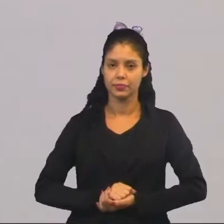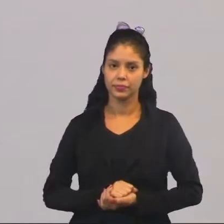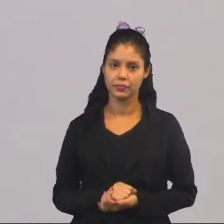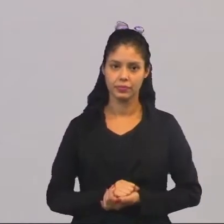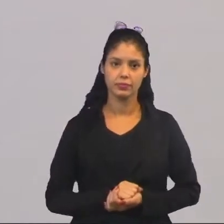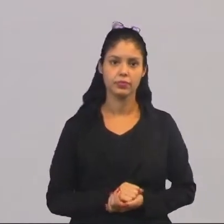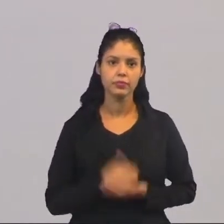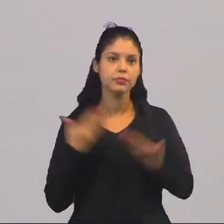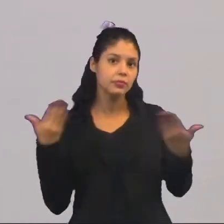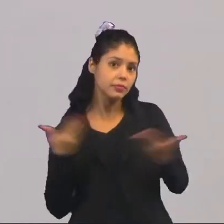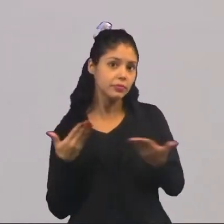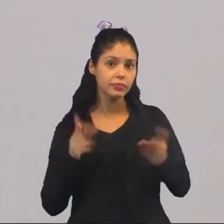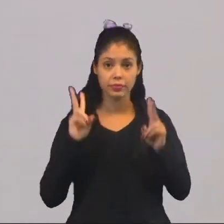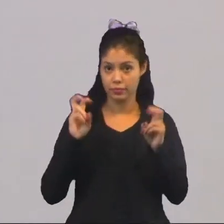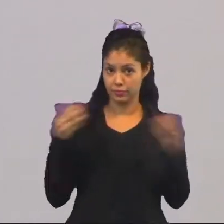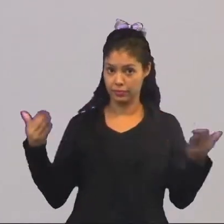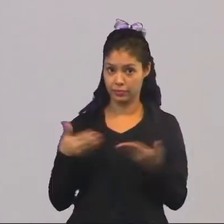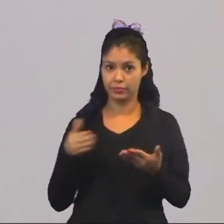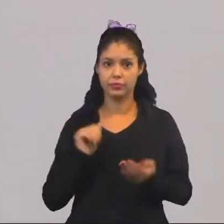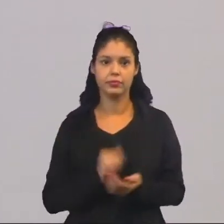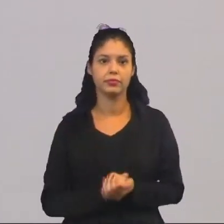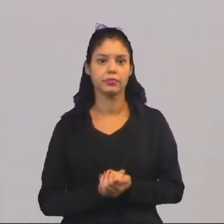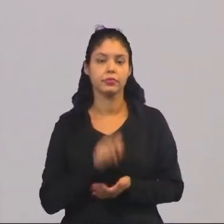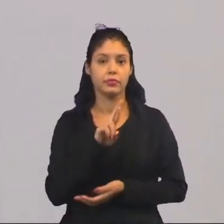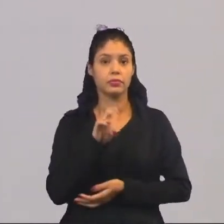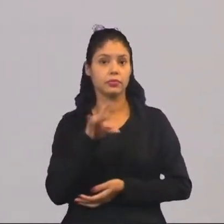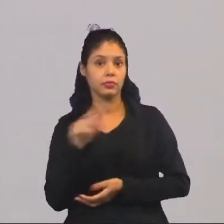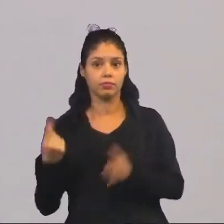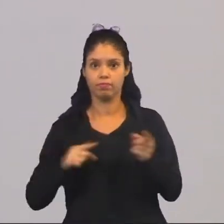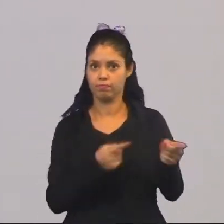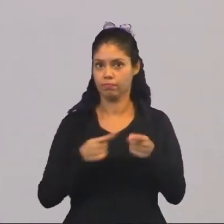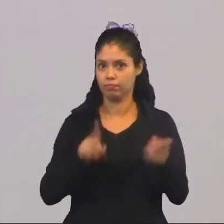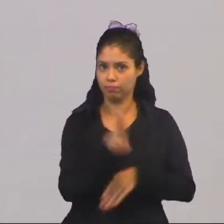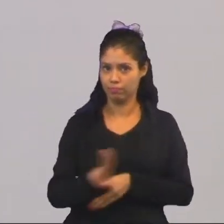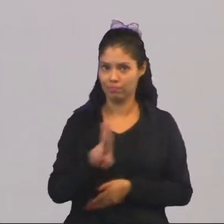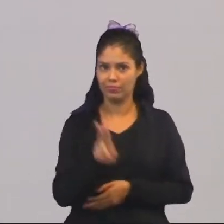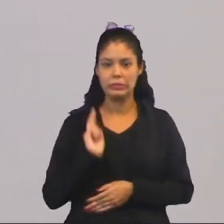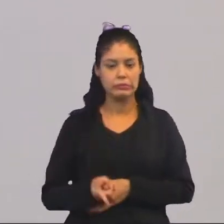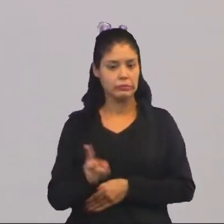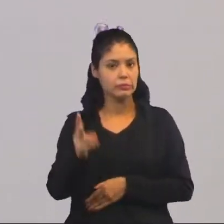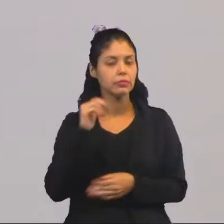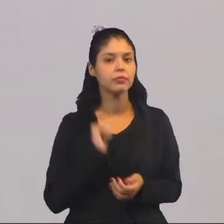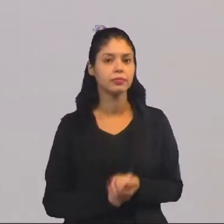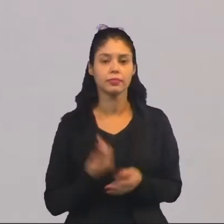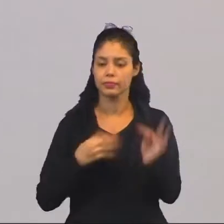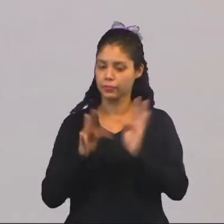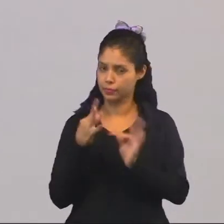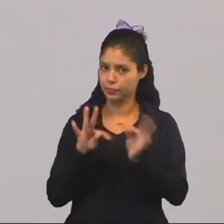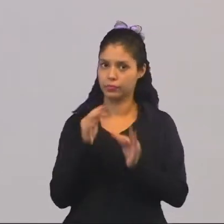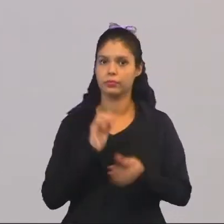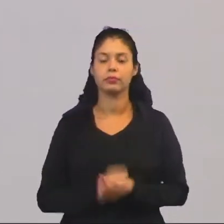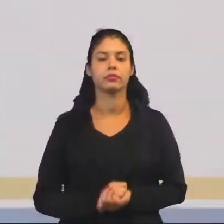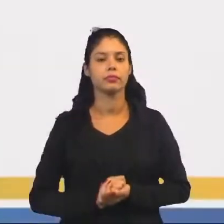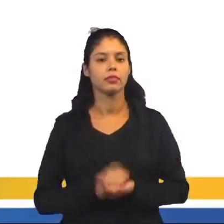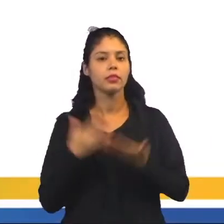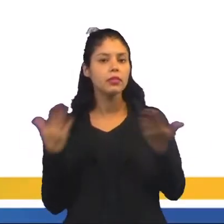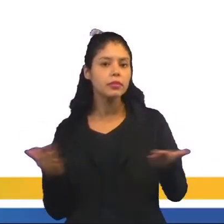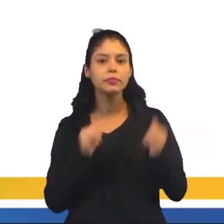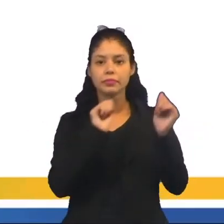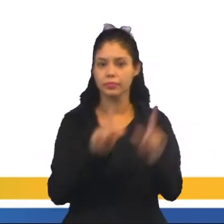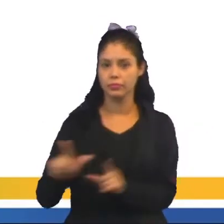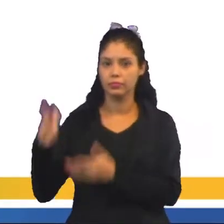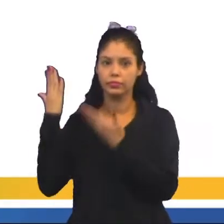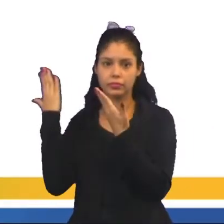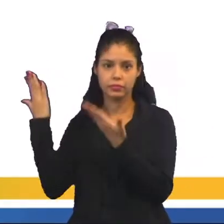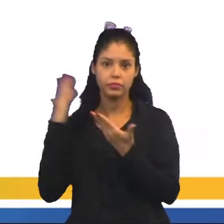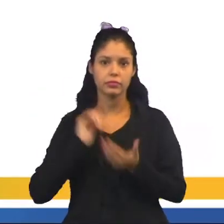fundamental. E o nosso tema é riscos provocados pelo uso excessivo das tecnologias. Então, acompanha